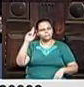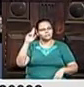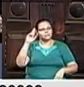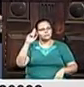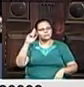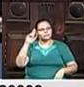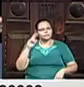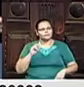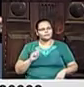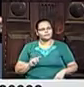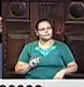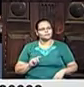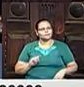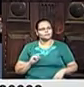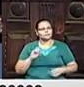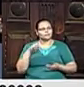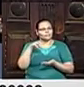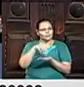da entidade